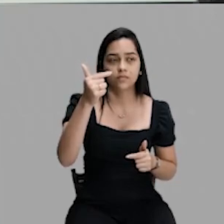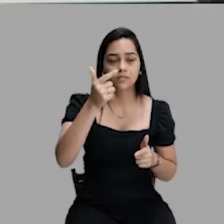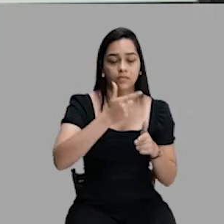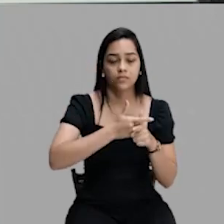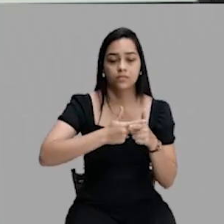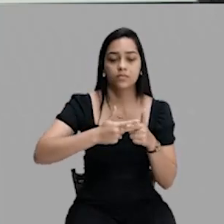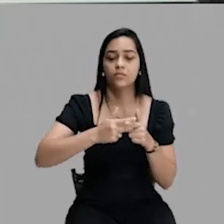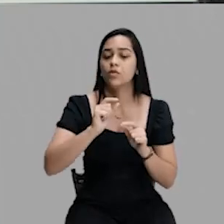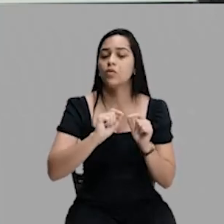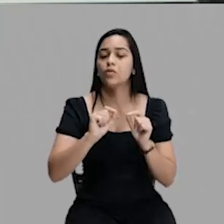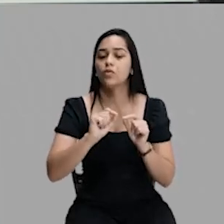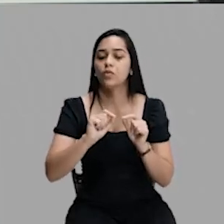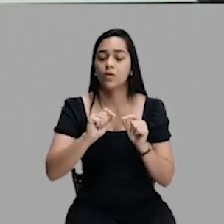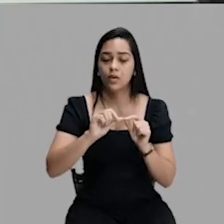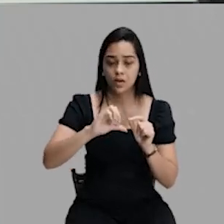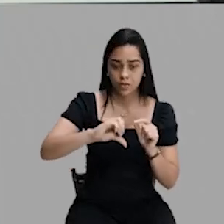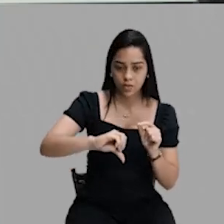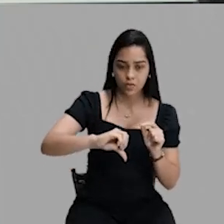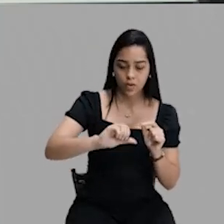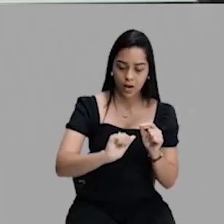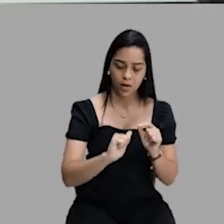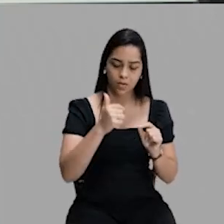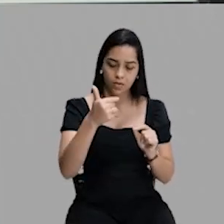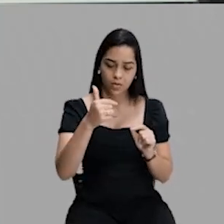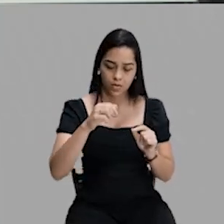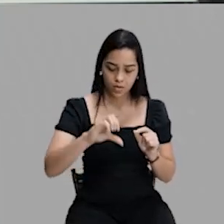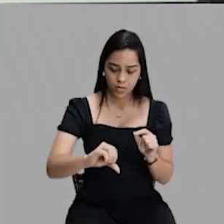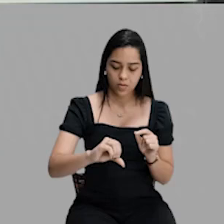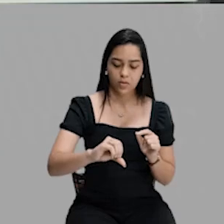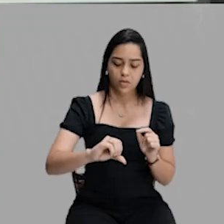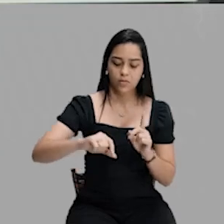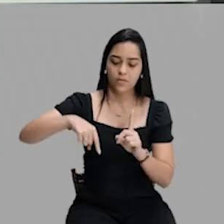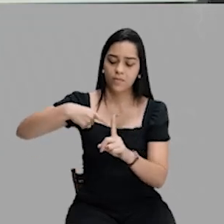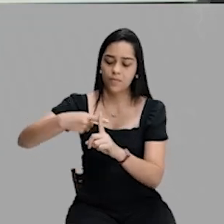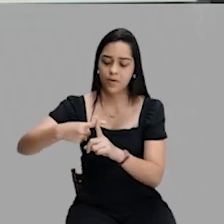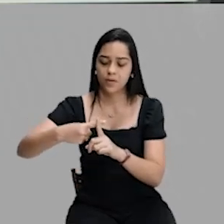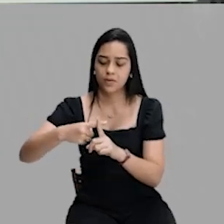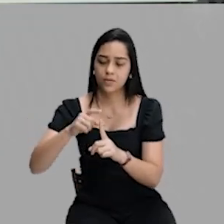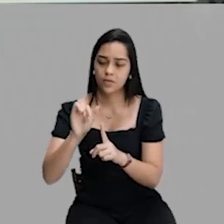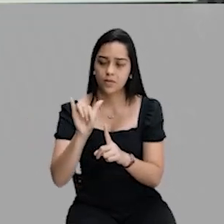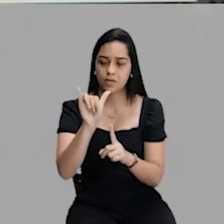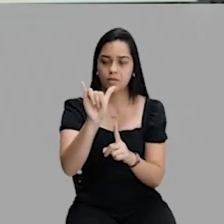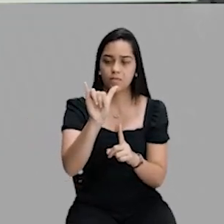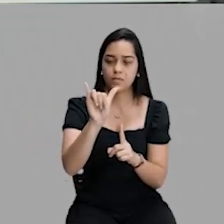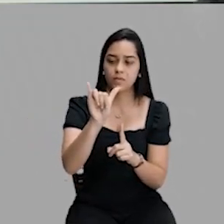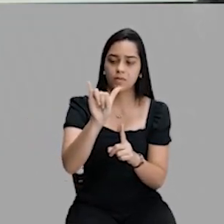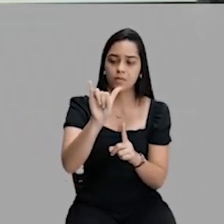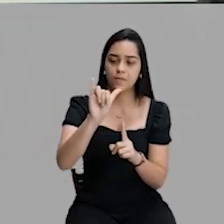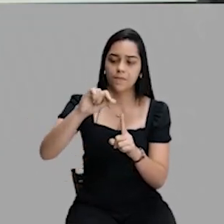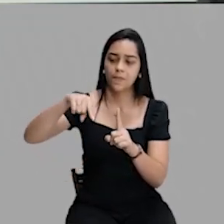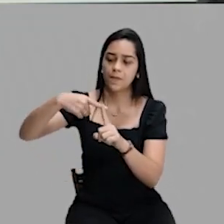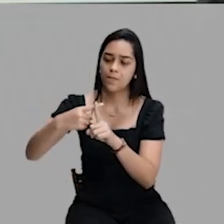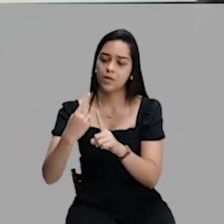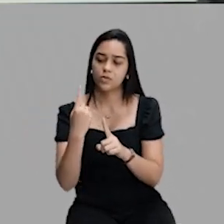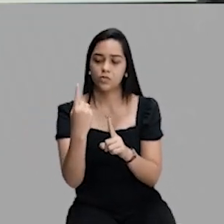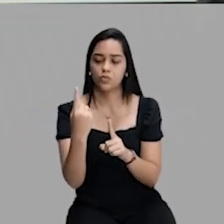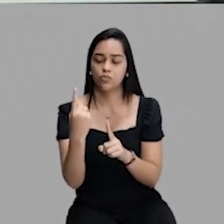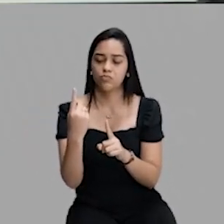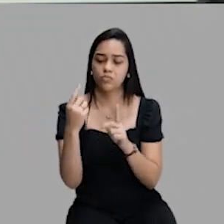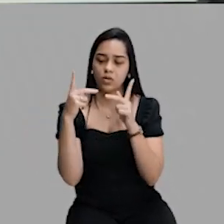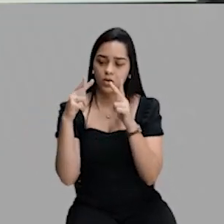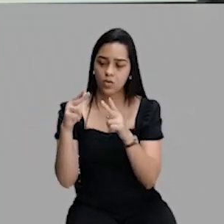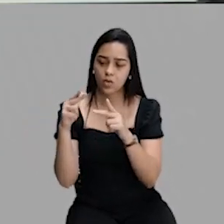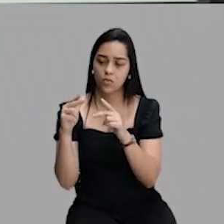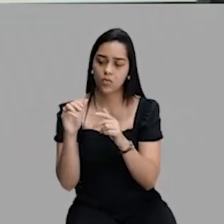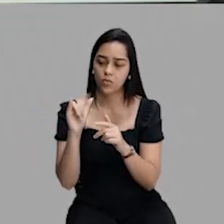sobre o a ao quadrado, que é 9, mais y mais 1, né, que é o